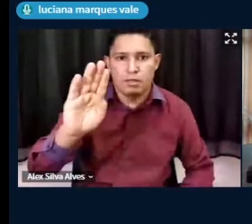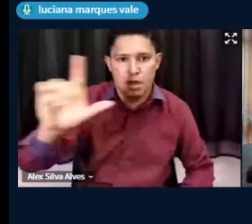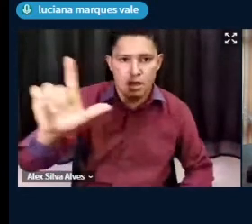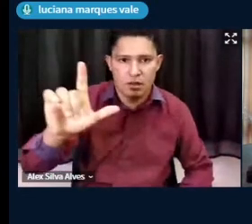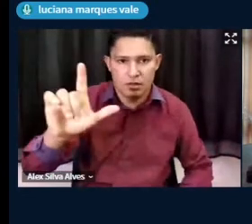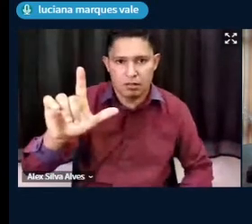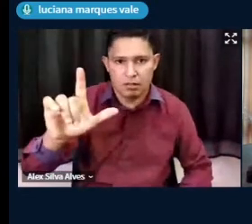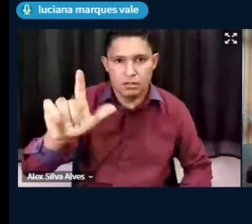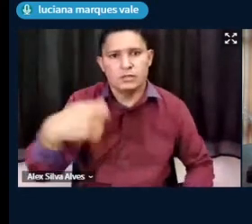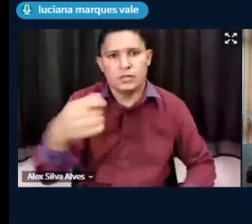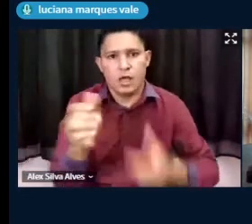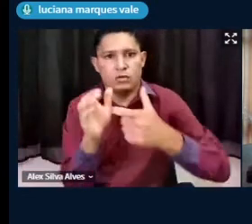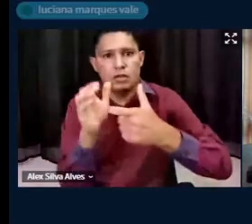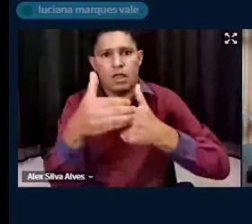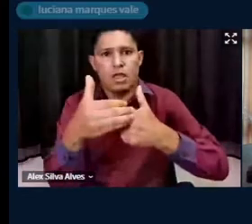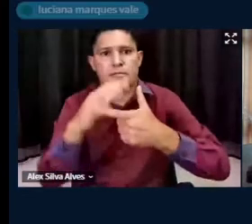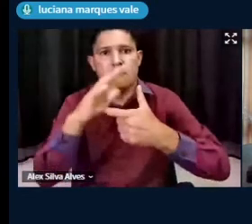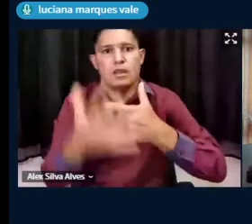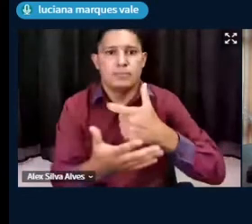um site com o nome